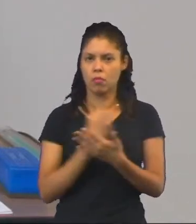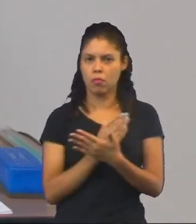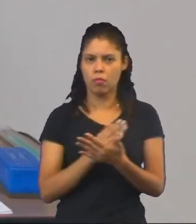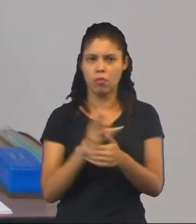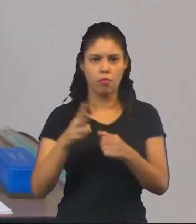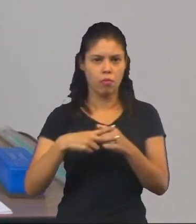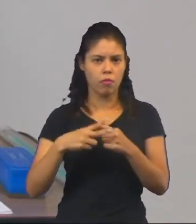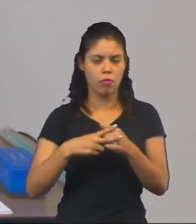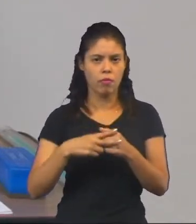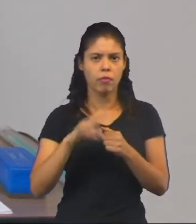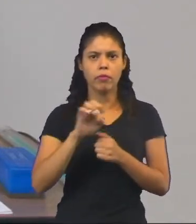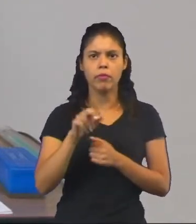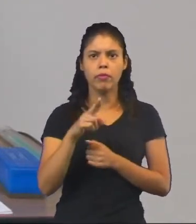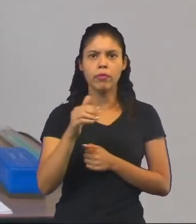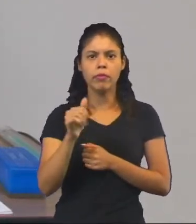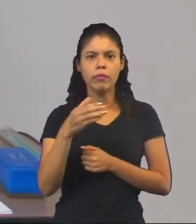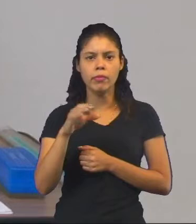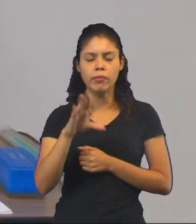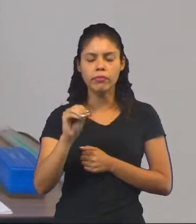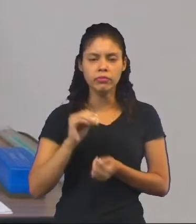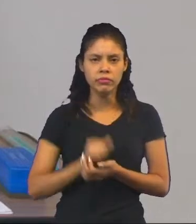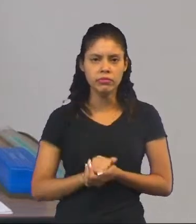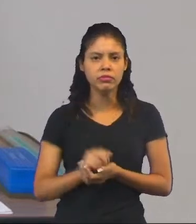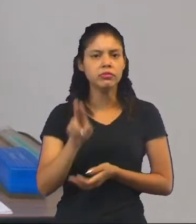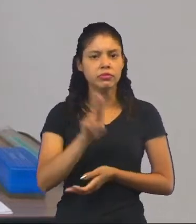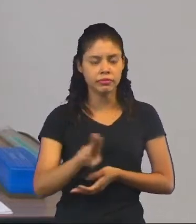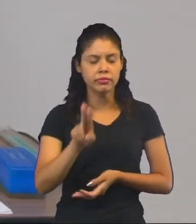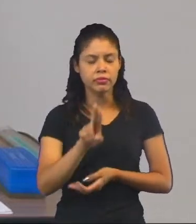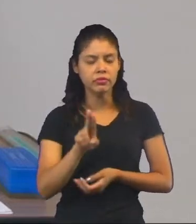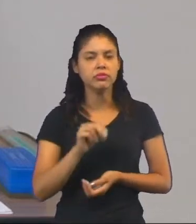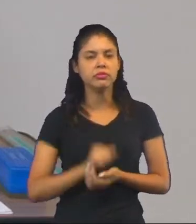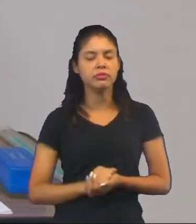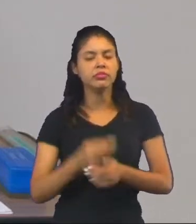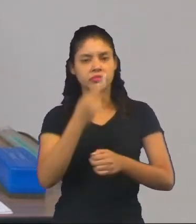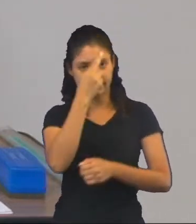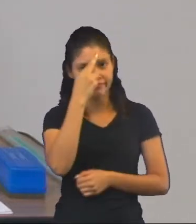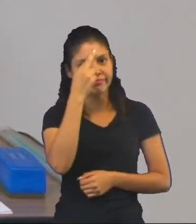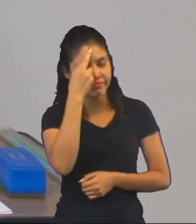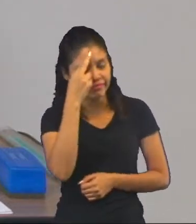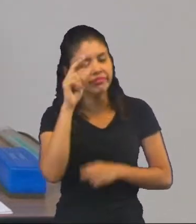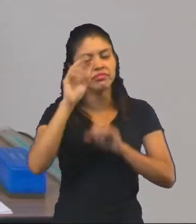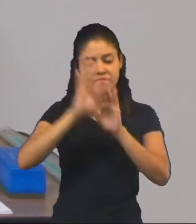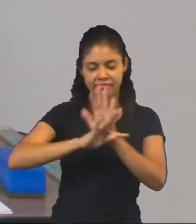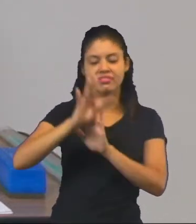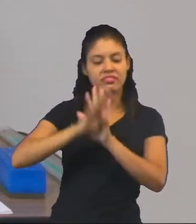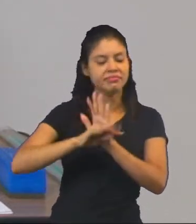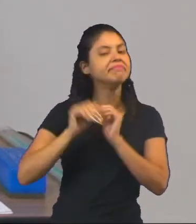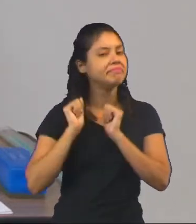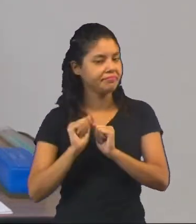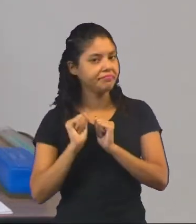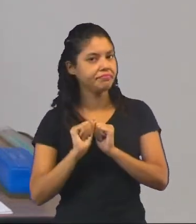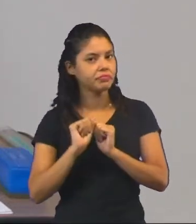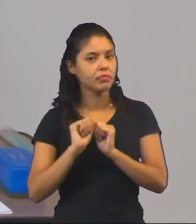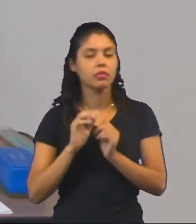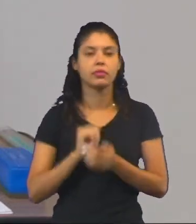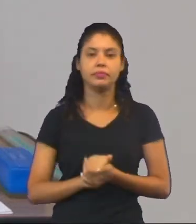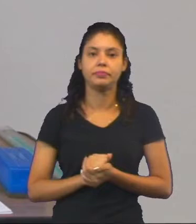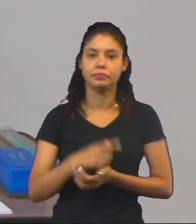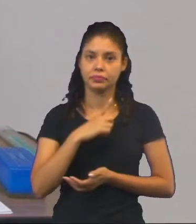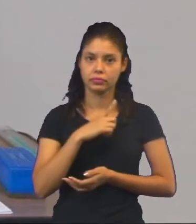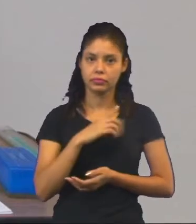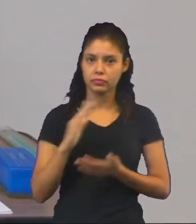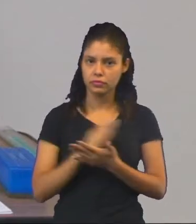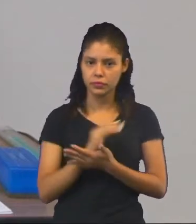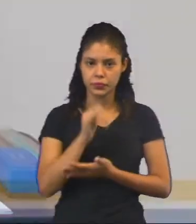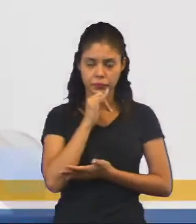de verbos de enunciação, que muitas vezes são usados em história, né, em textos que nós podemos, né, colocar aí. Vamos ver alguns exemplos